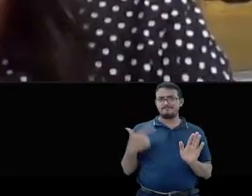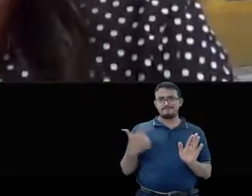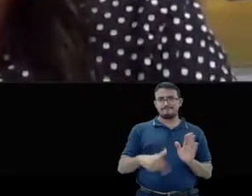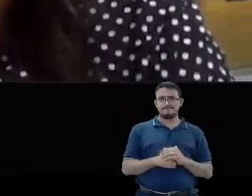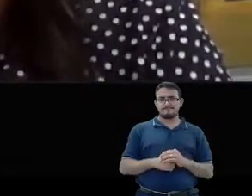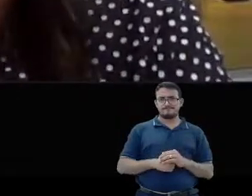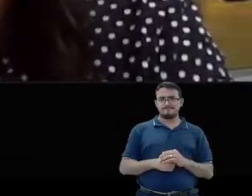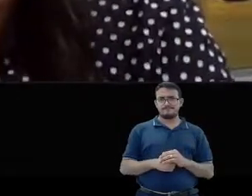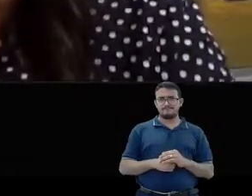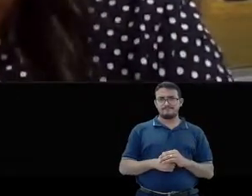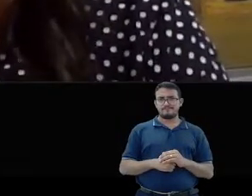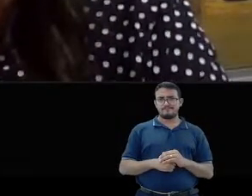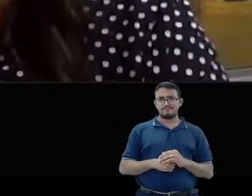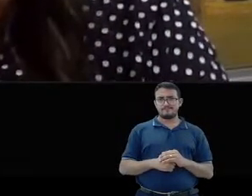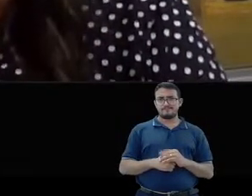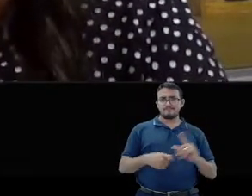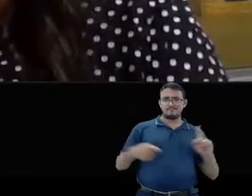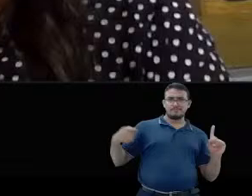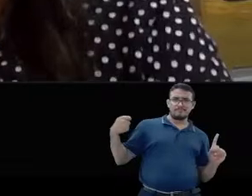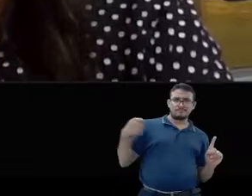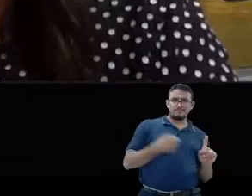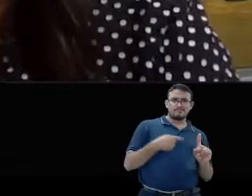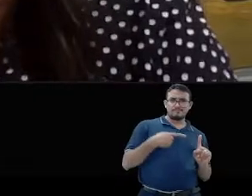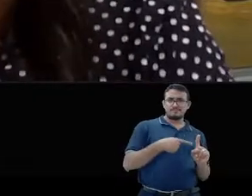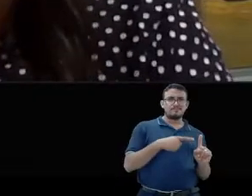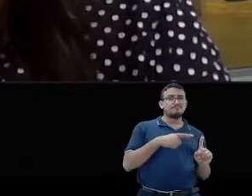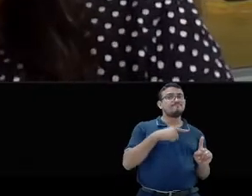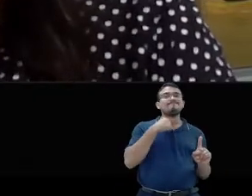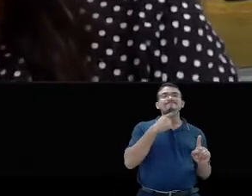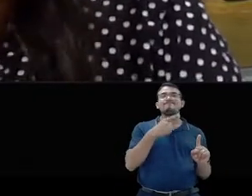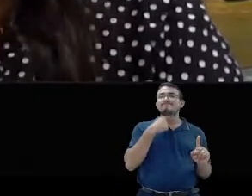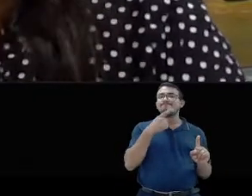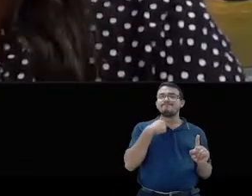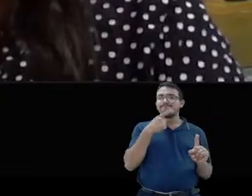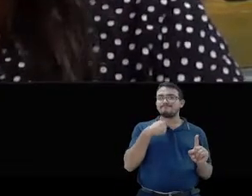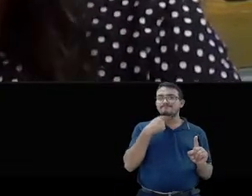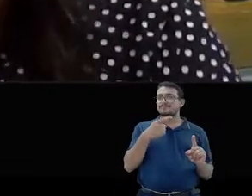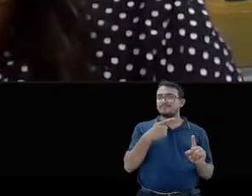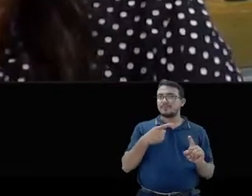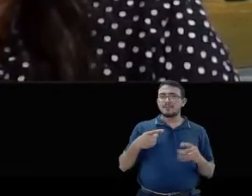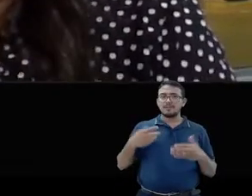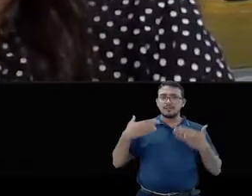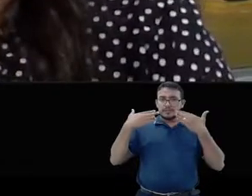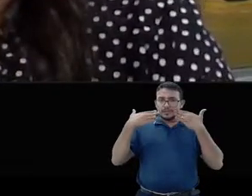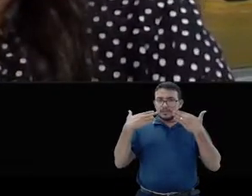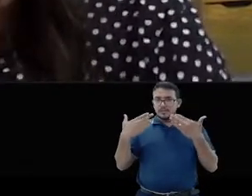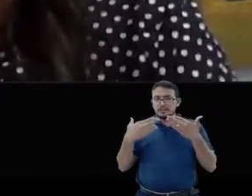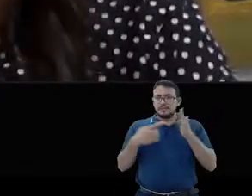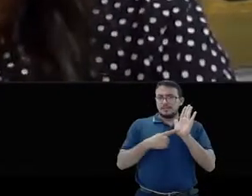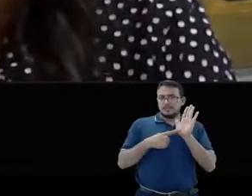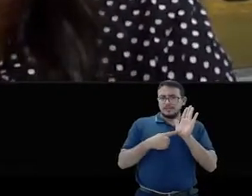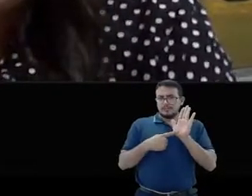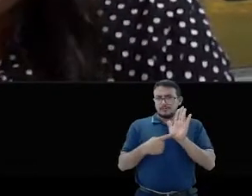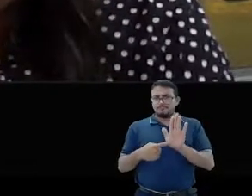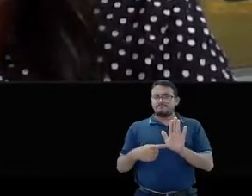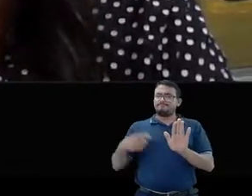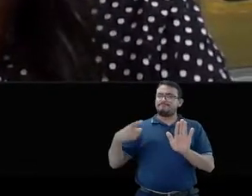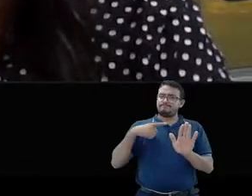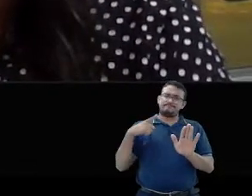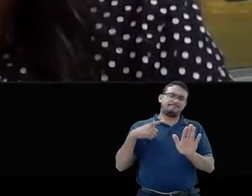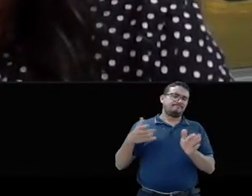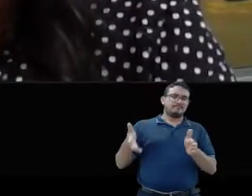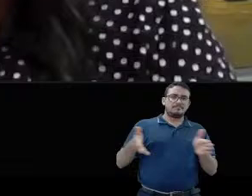do contexto fático probante, demonstrar a realização de jornada